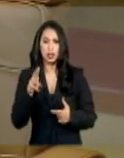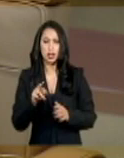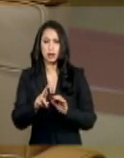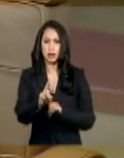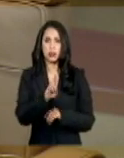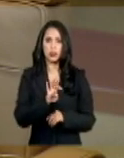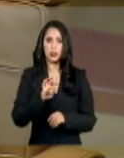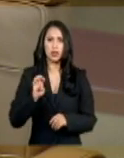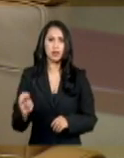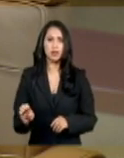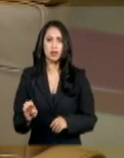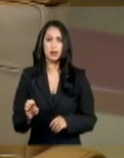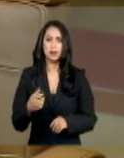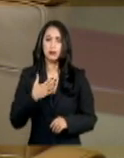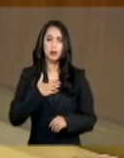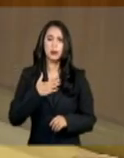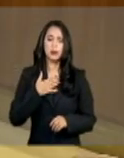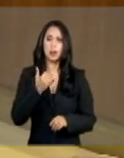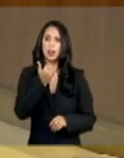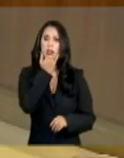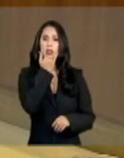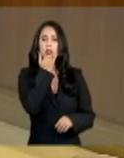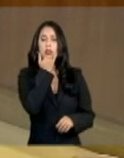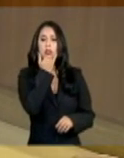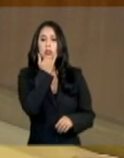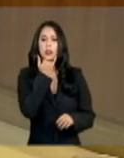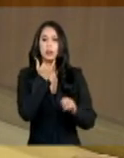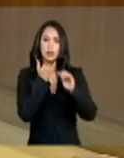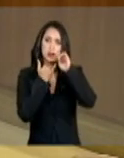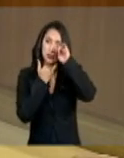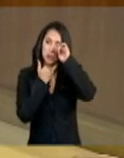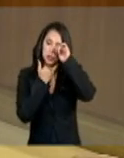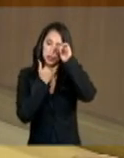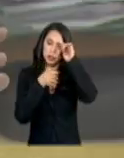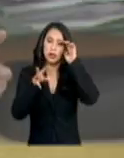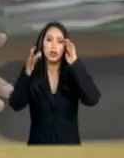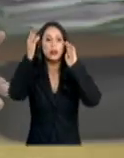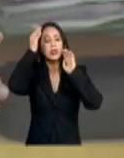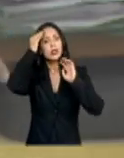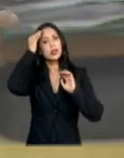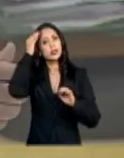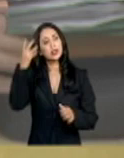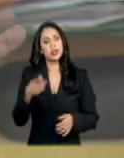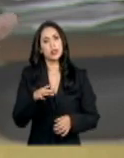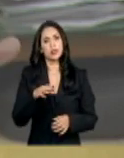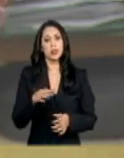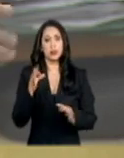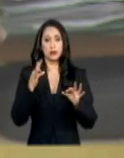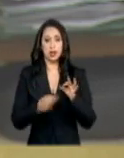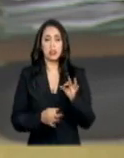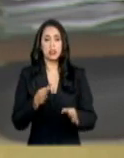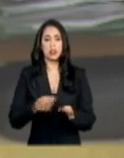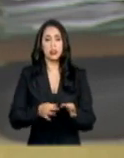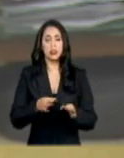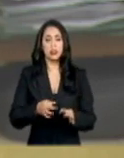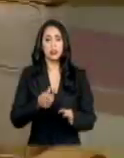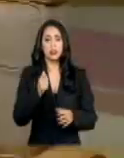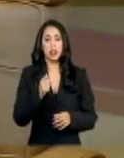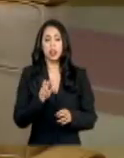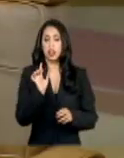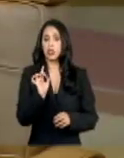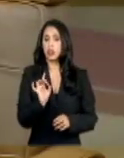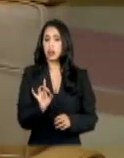estabelecido em maio é restabelecido assim é o entendimento da sentença só alcança receita